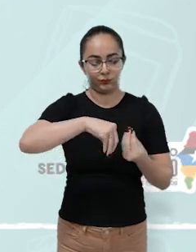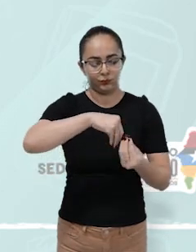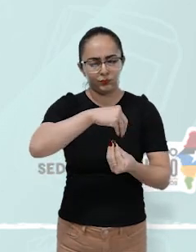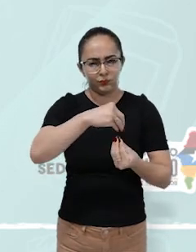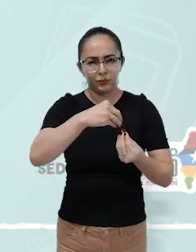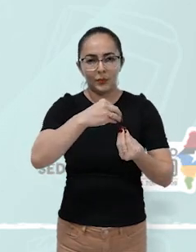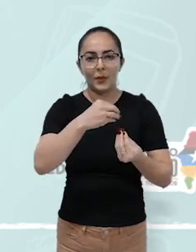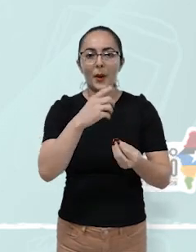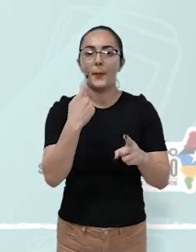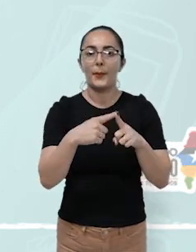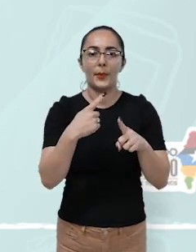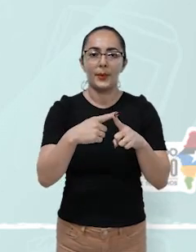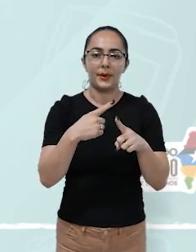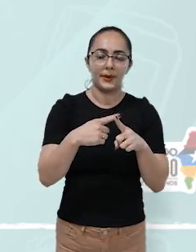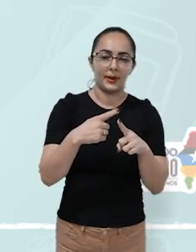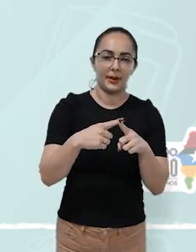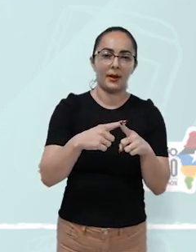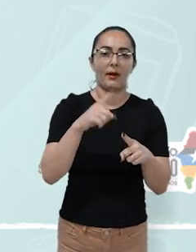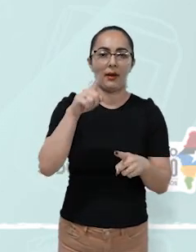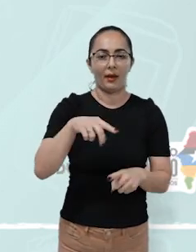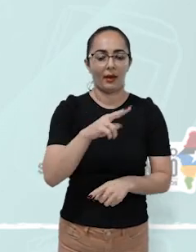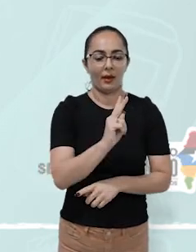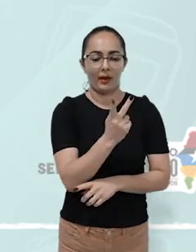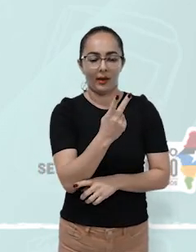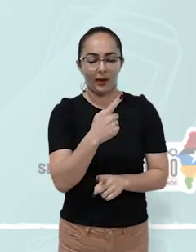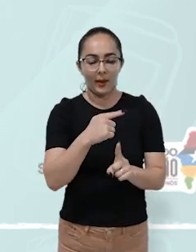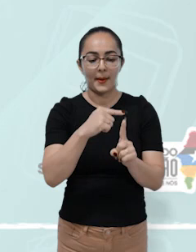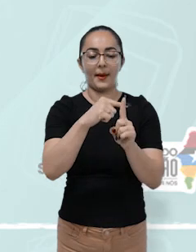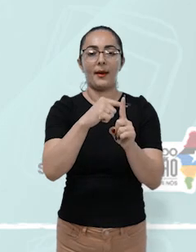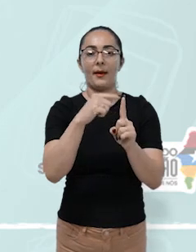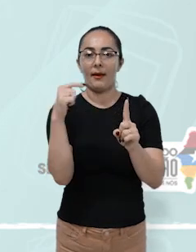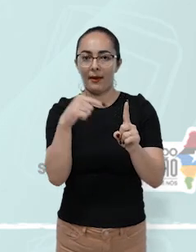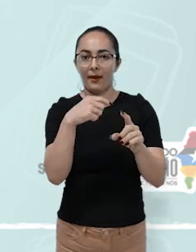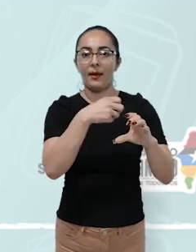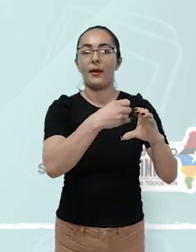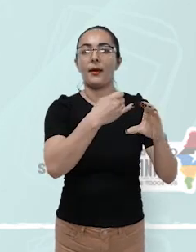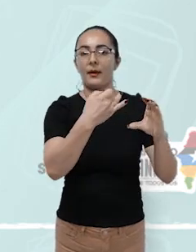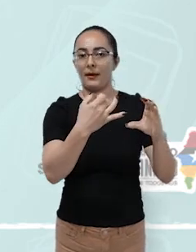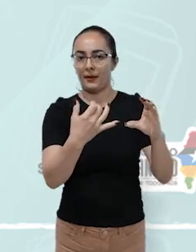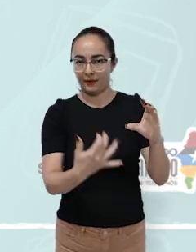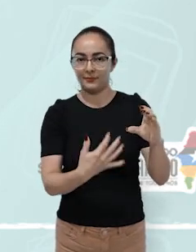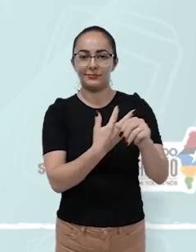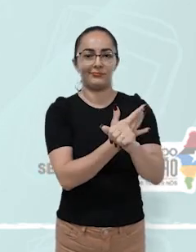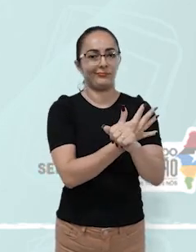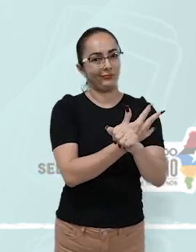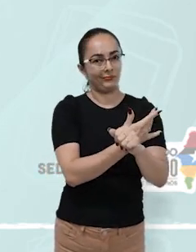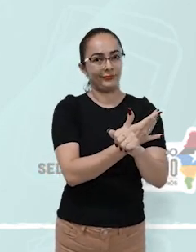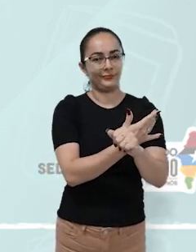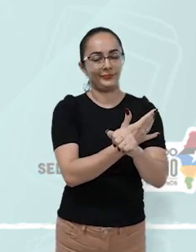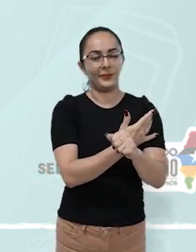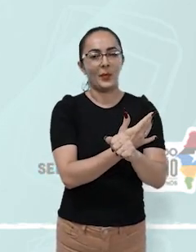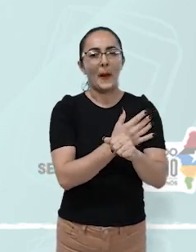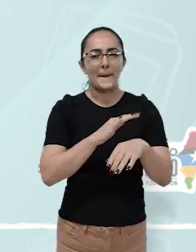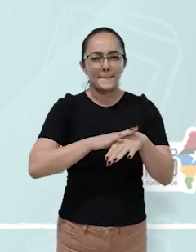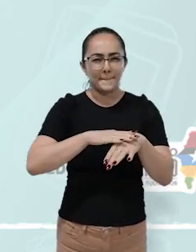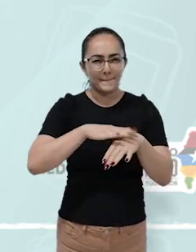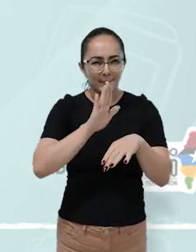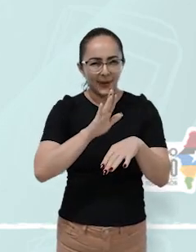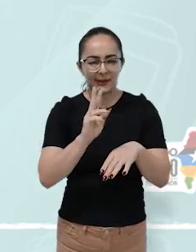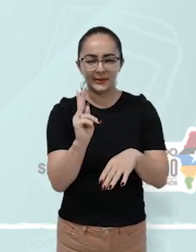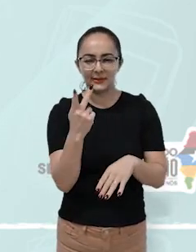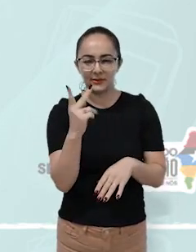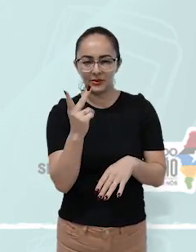o hidrogênio, ou seja, o H+, que vai caracterizar o ácido. Quanto mais hidrogênio